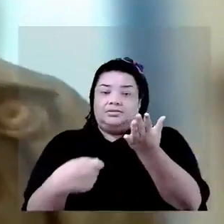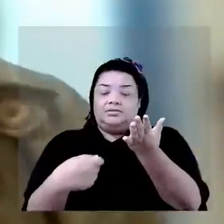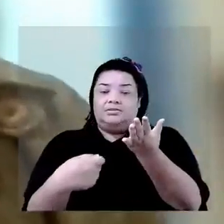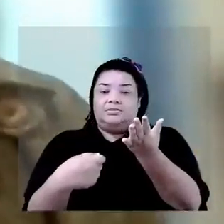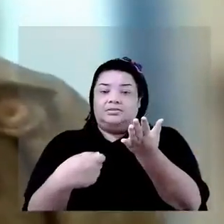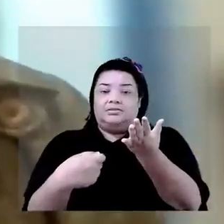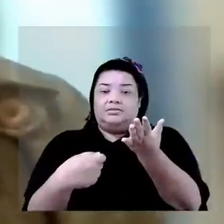desde 2003.